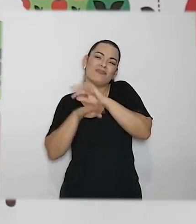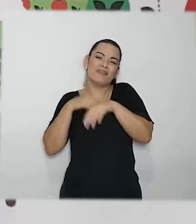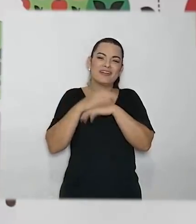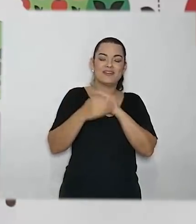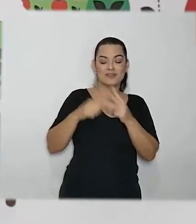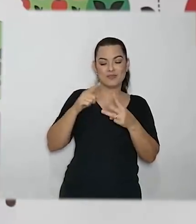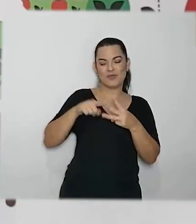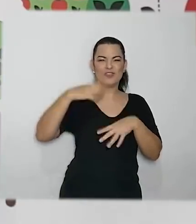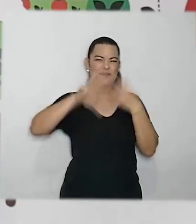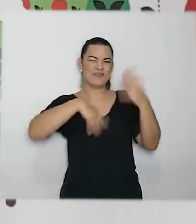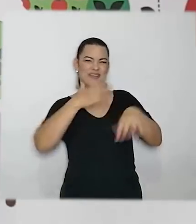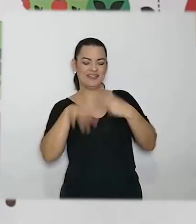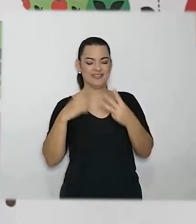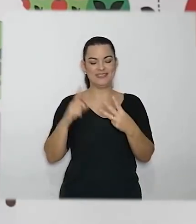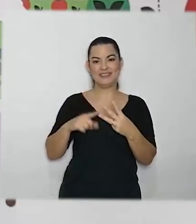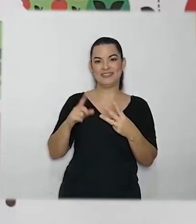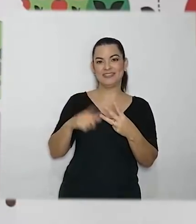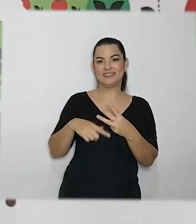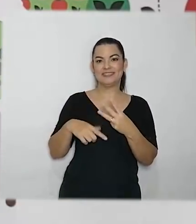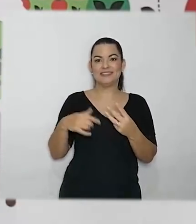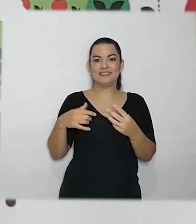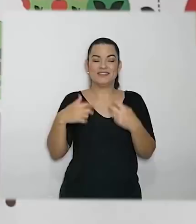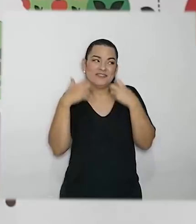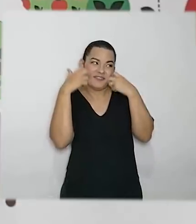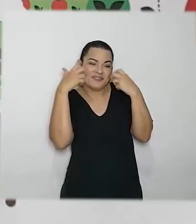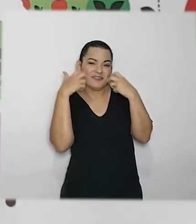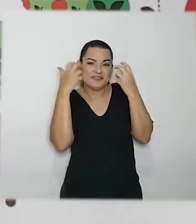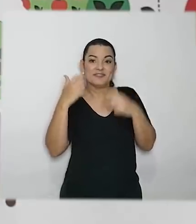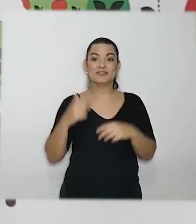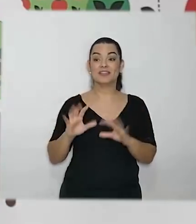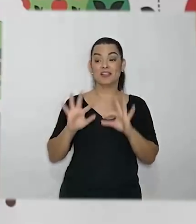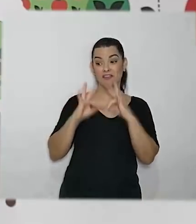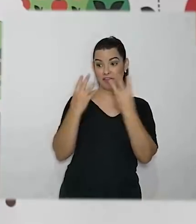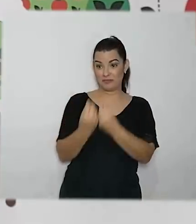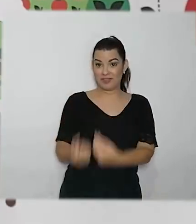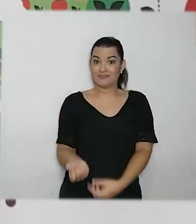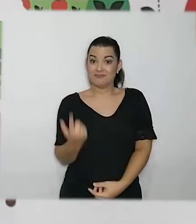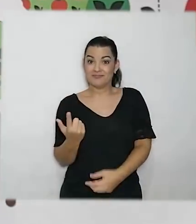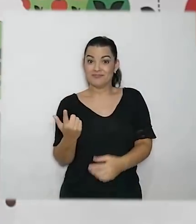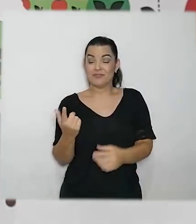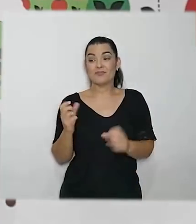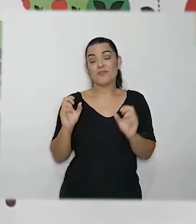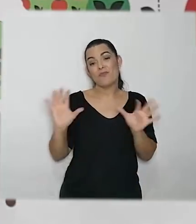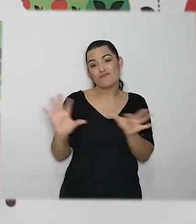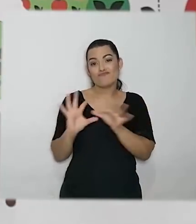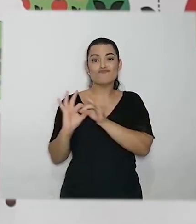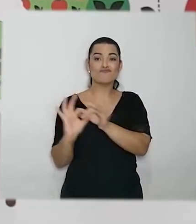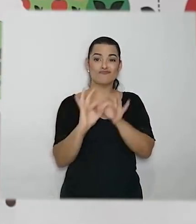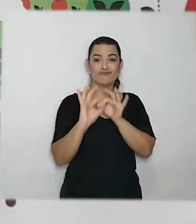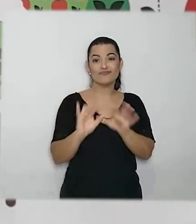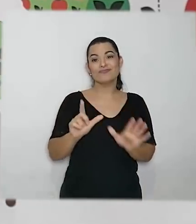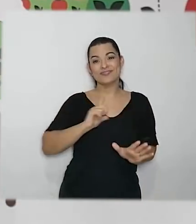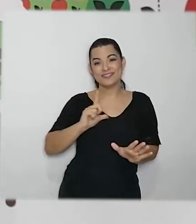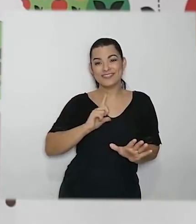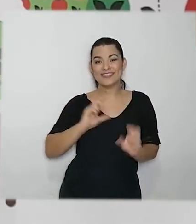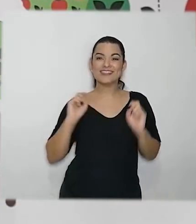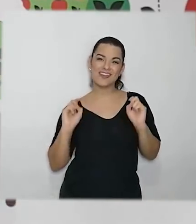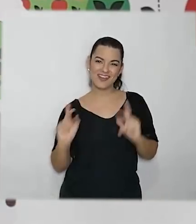três muito amados. Uma família estranha, mas unida. E todos